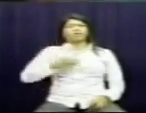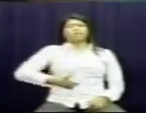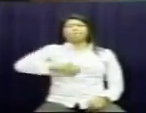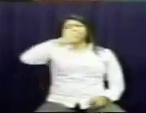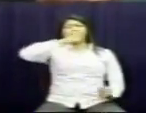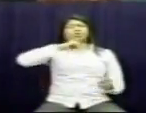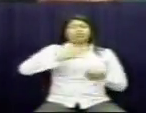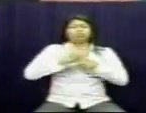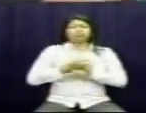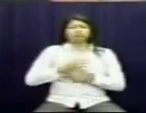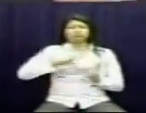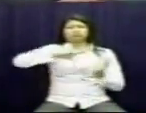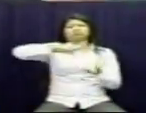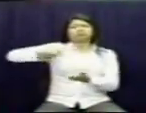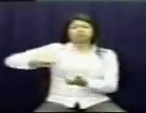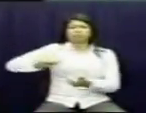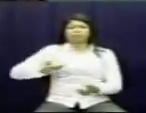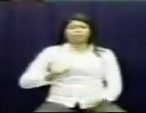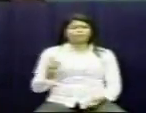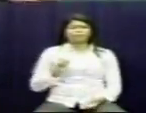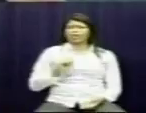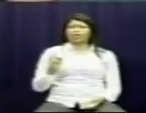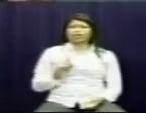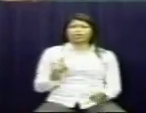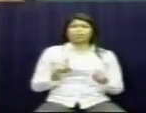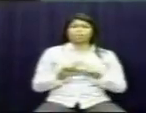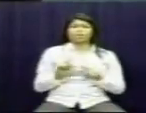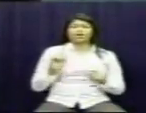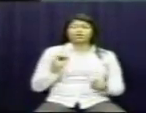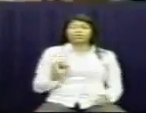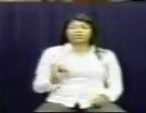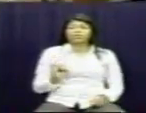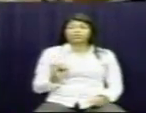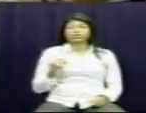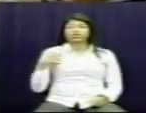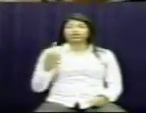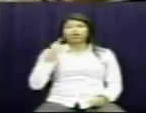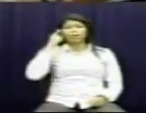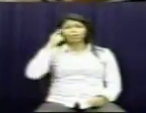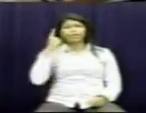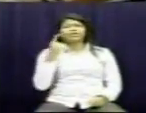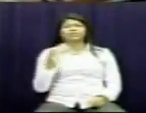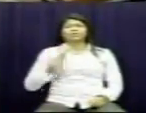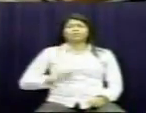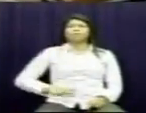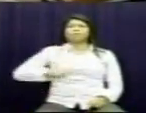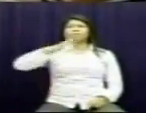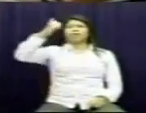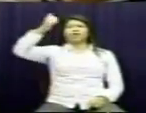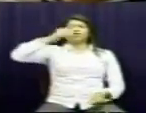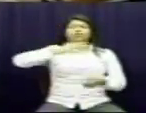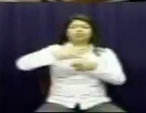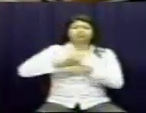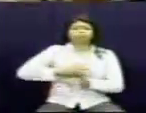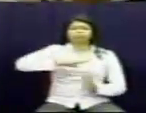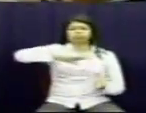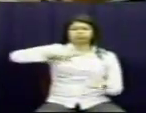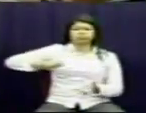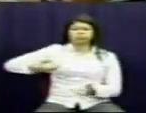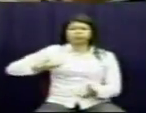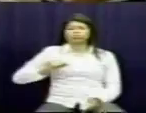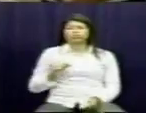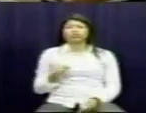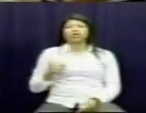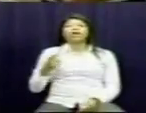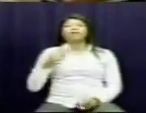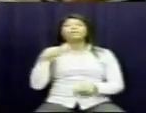se é possível estabelecer isso. Mas se nós estabelecermos uma universidade como a melhor universidade médica do mundo, e